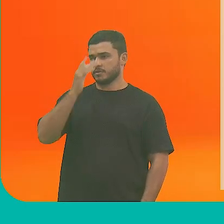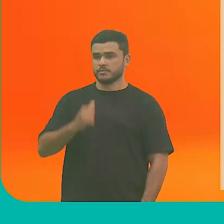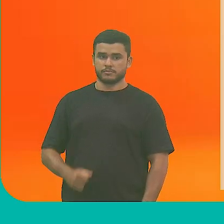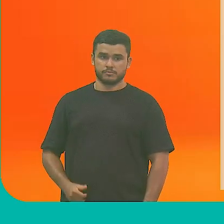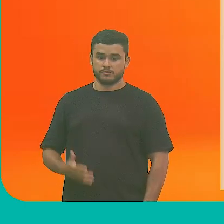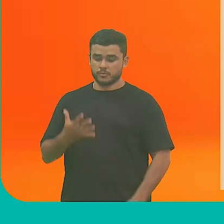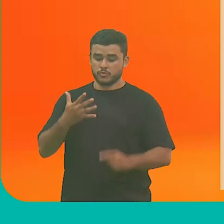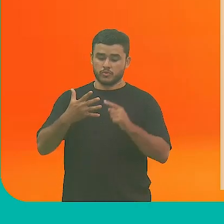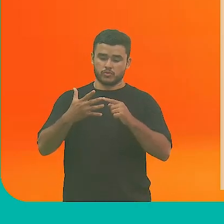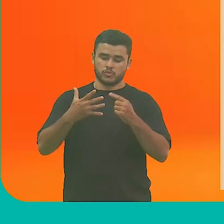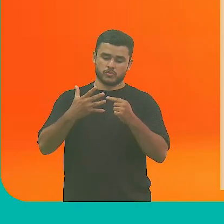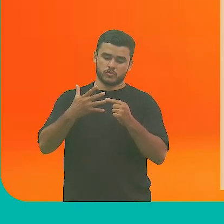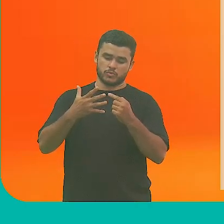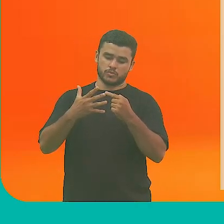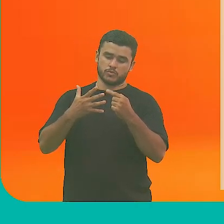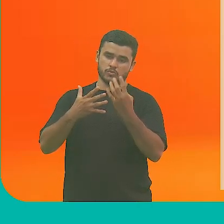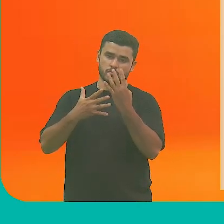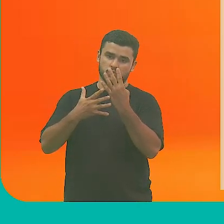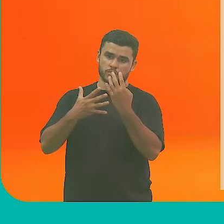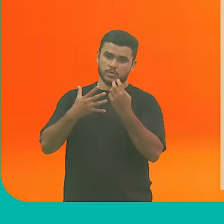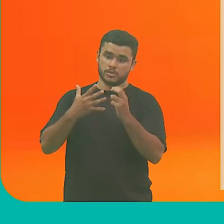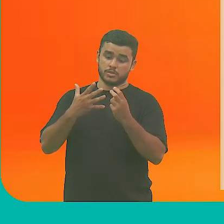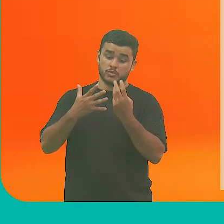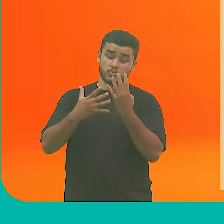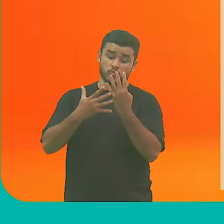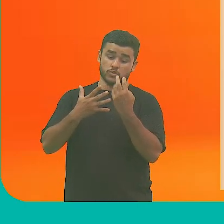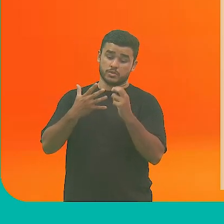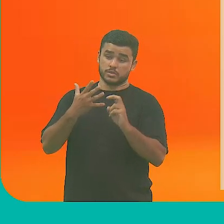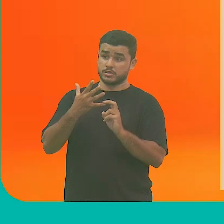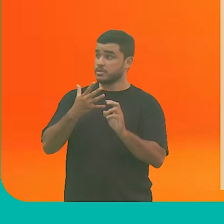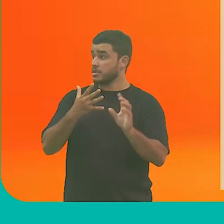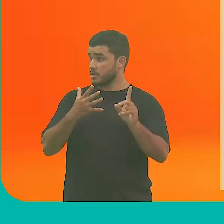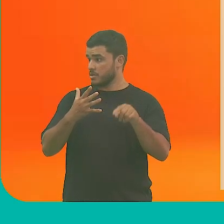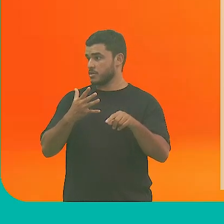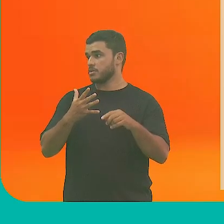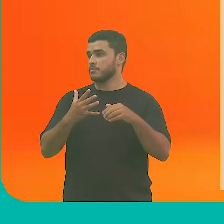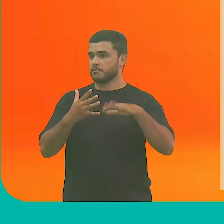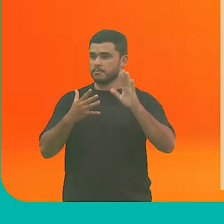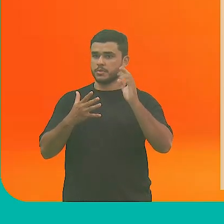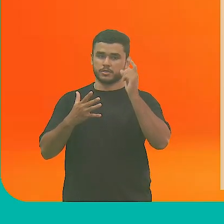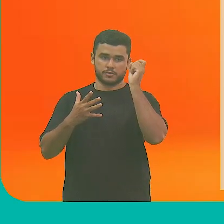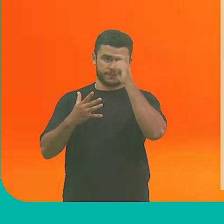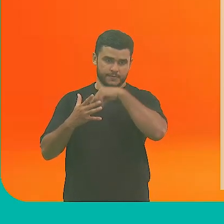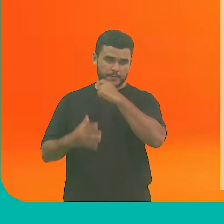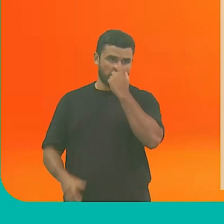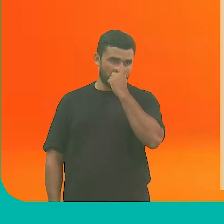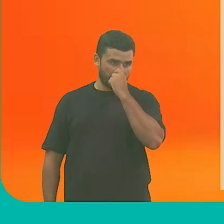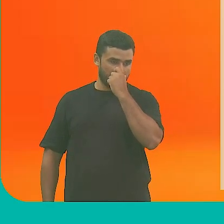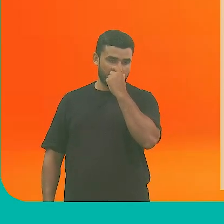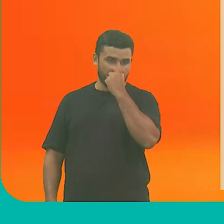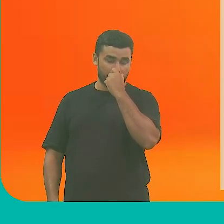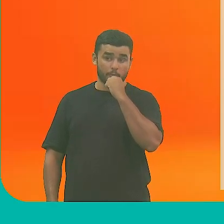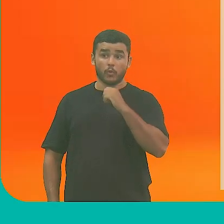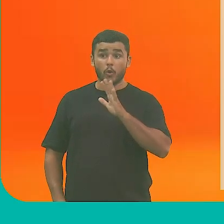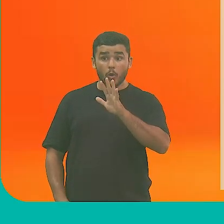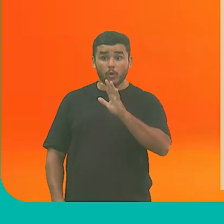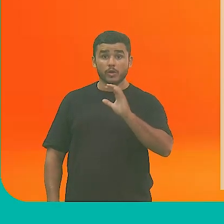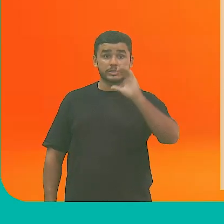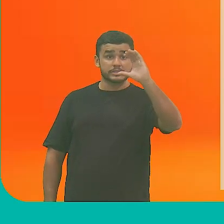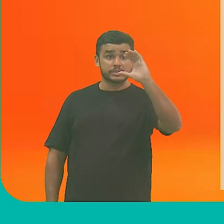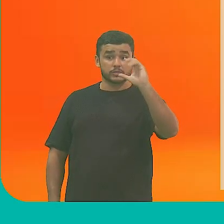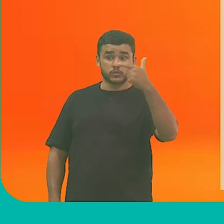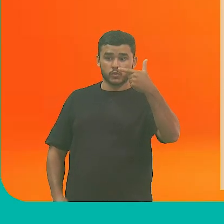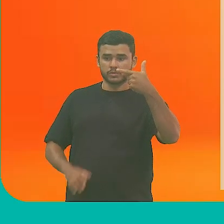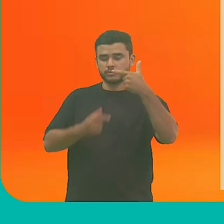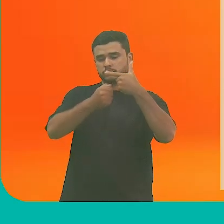A competência 2, que ela trabalha a parte de geometria, ela só tem 4 habilidades.